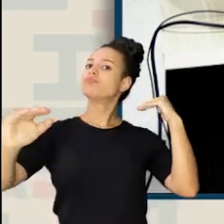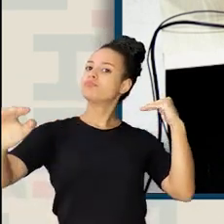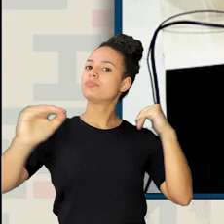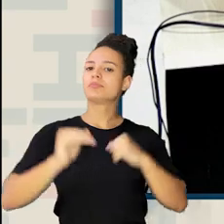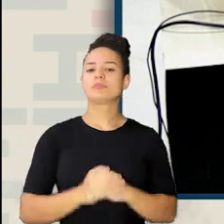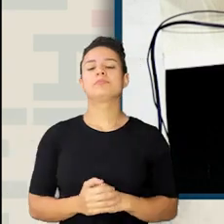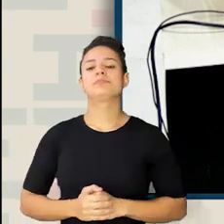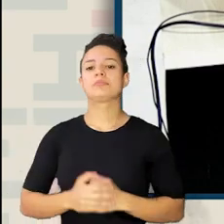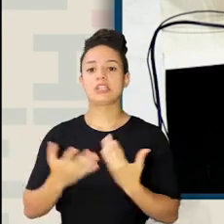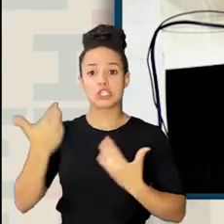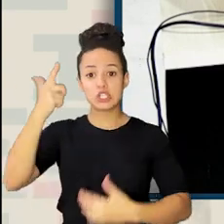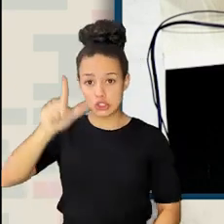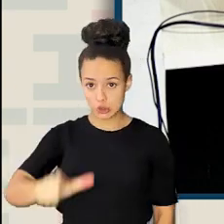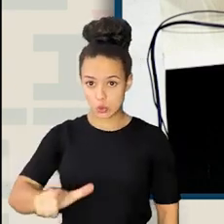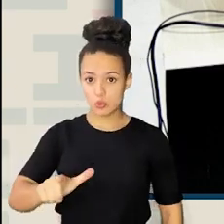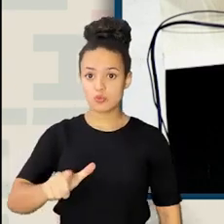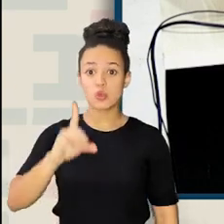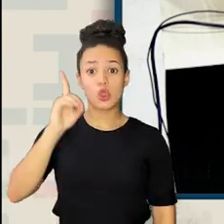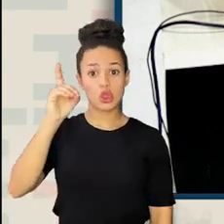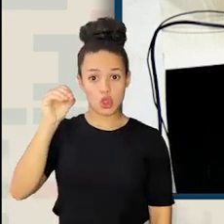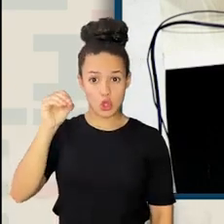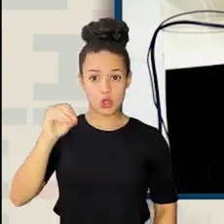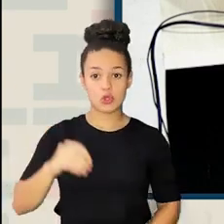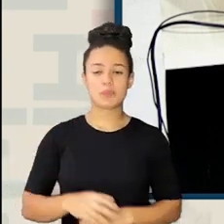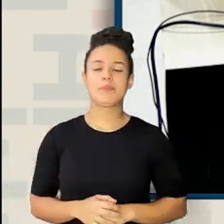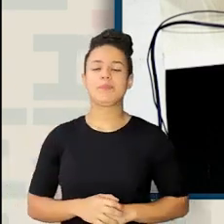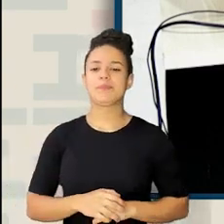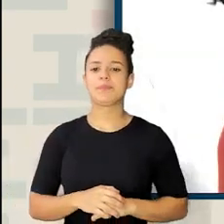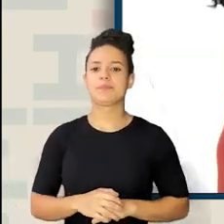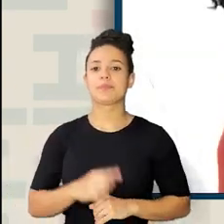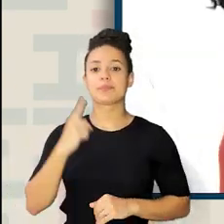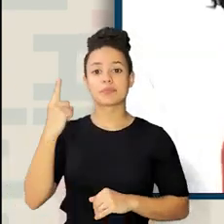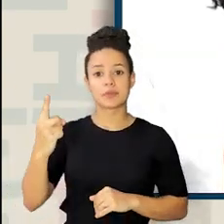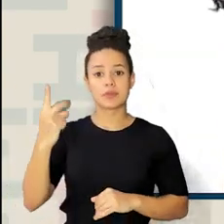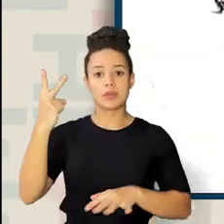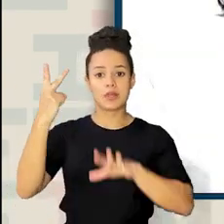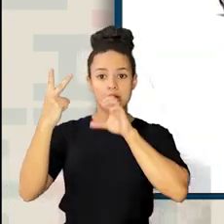Sim. né? Vamos fazer mais uma vez com o Vamos. dó?